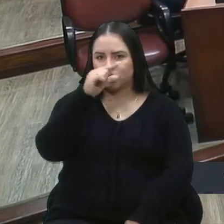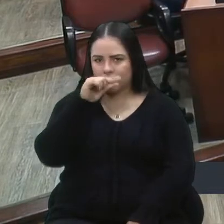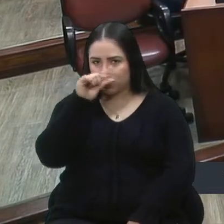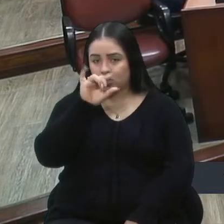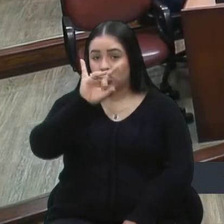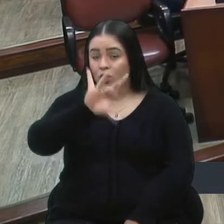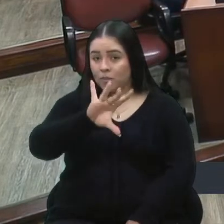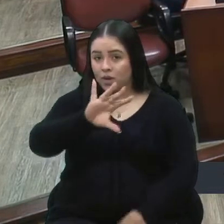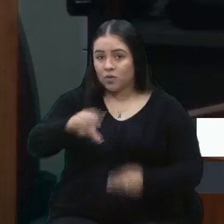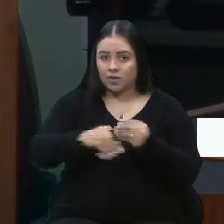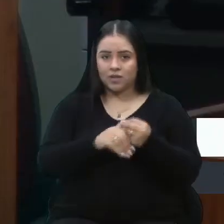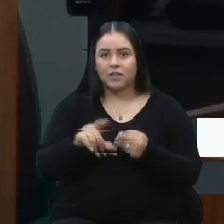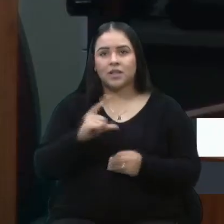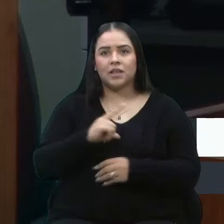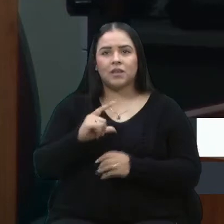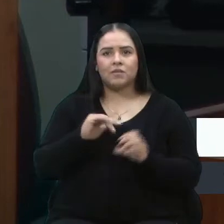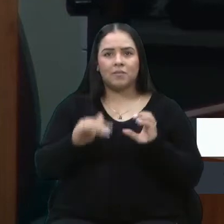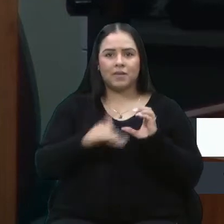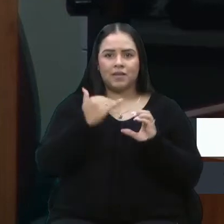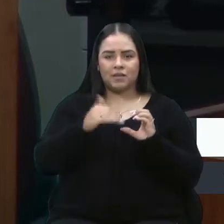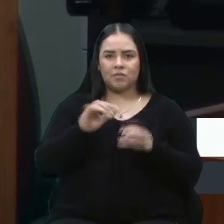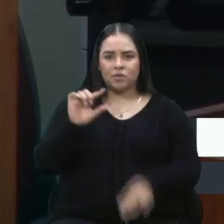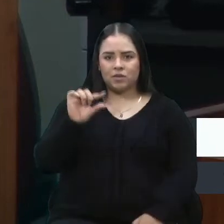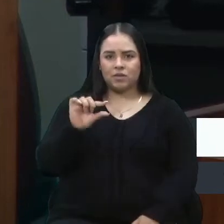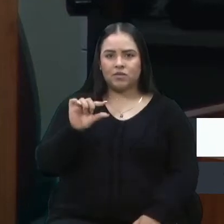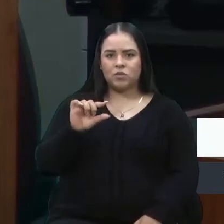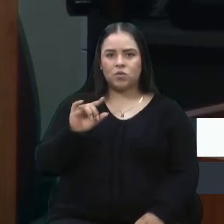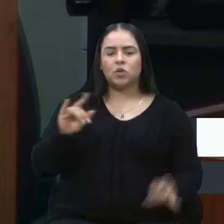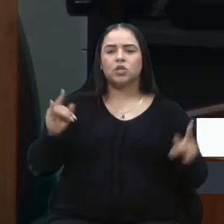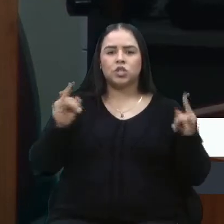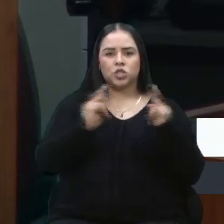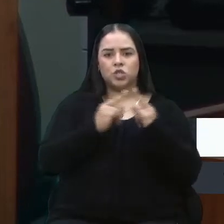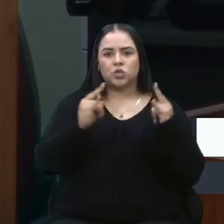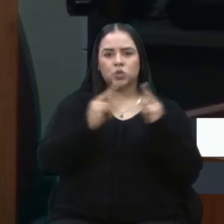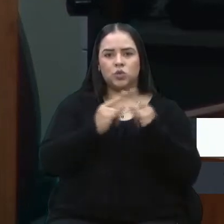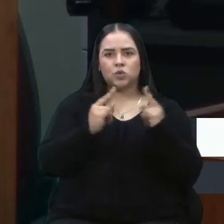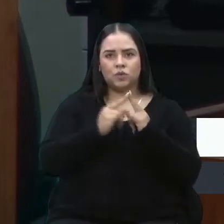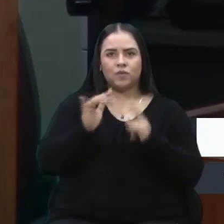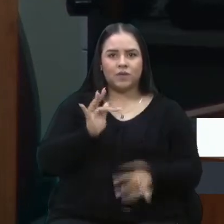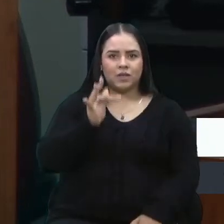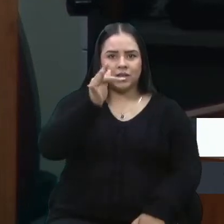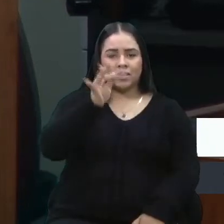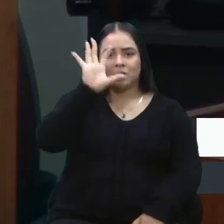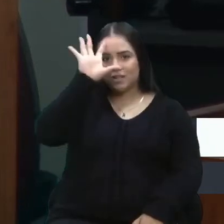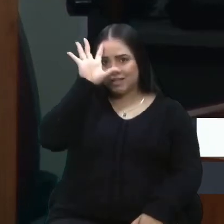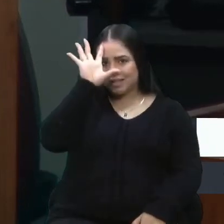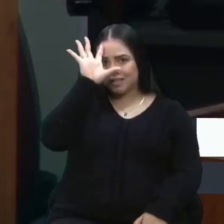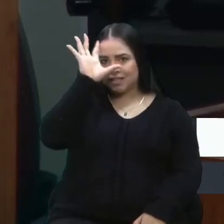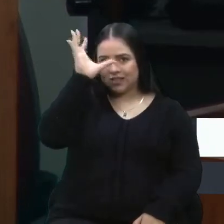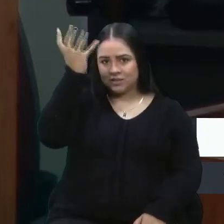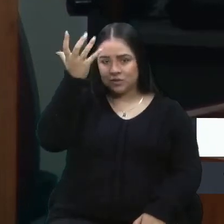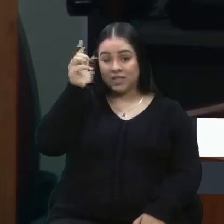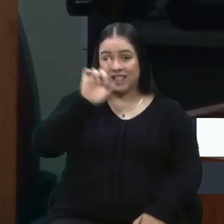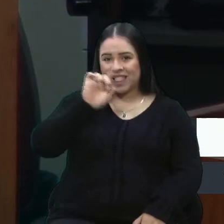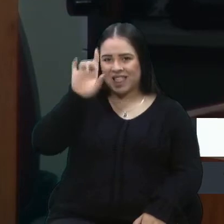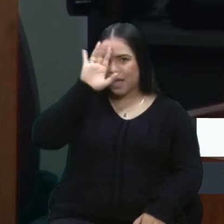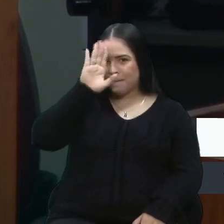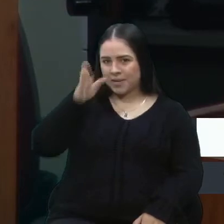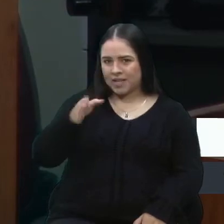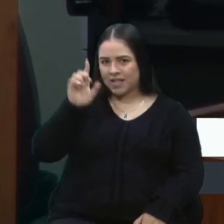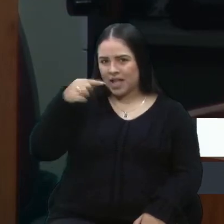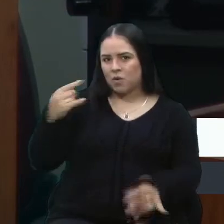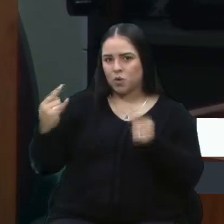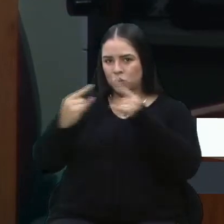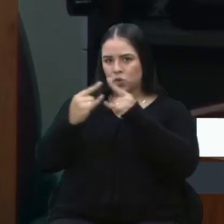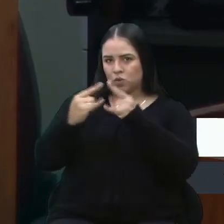só para complementar que eu recebi um e-mail a poucos instantes atrás que o Instituto Federal decidiu que lá quem manda é o